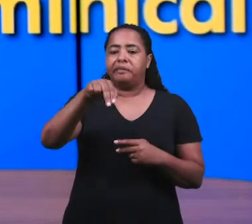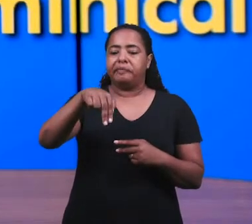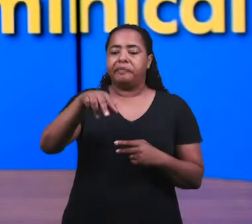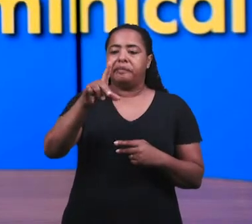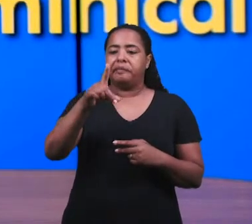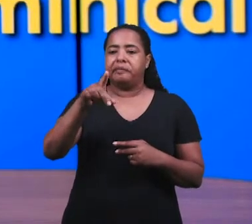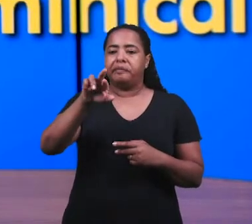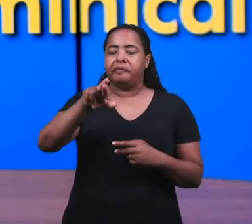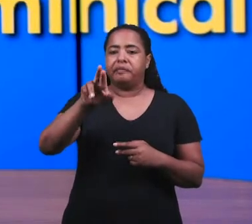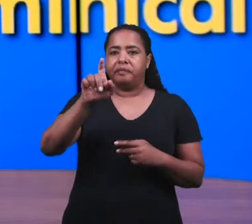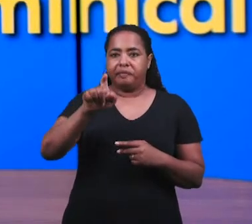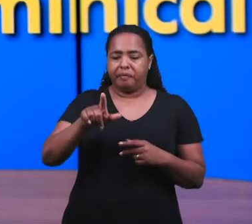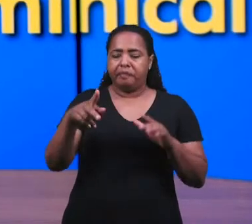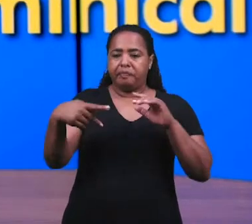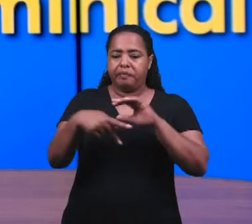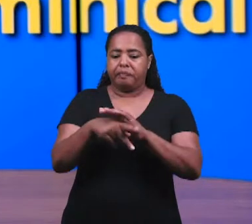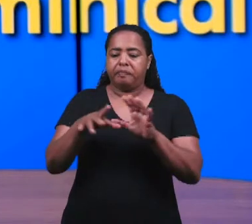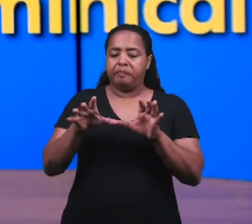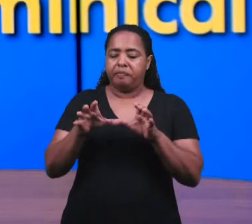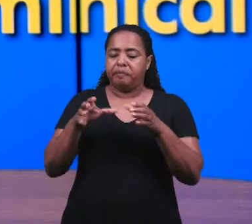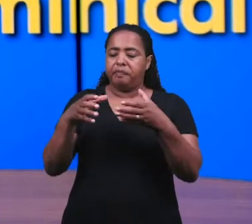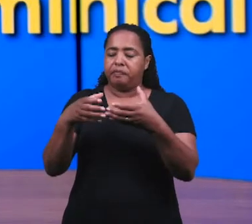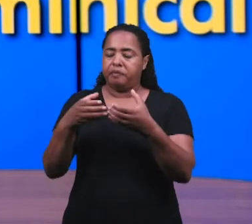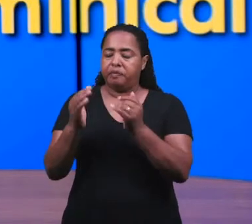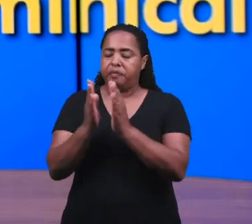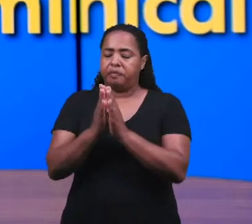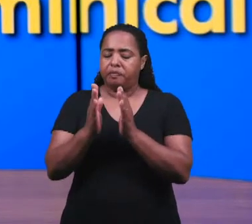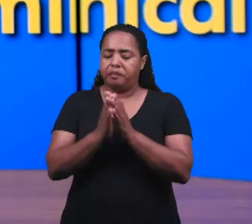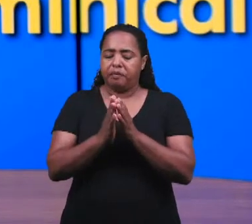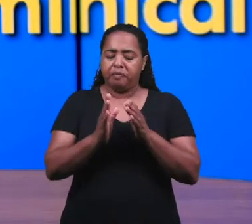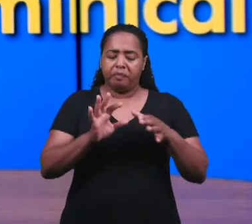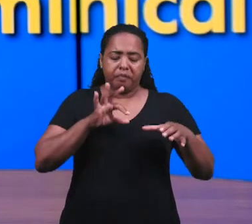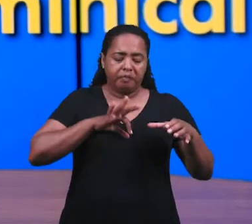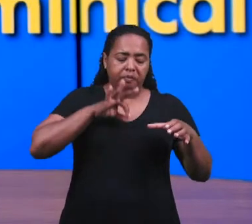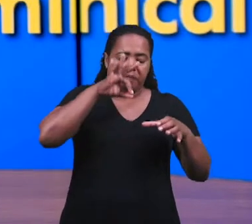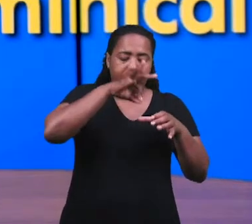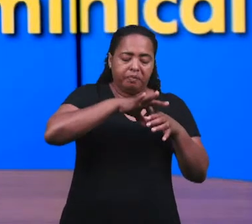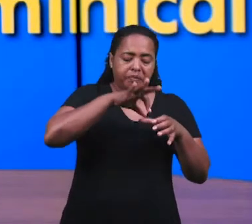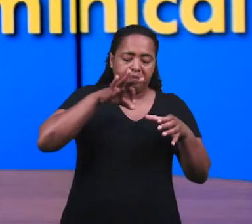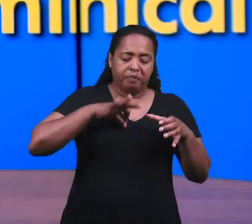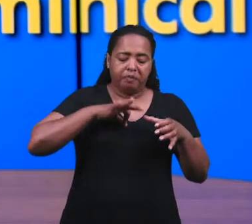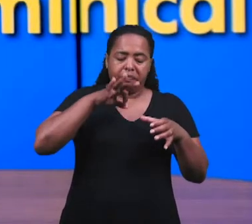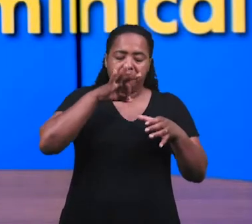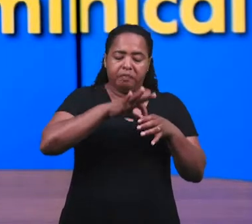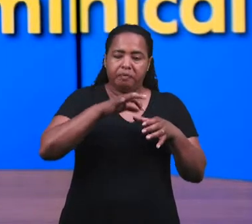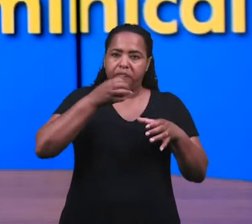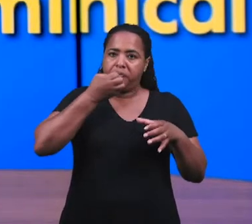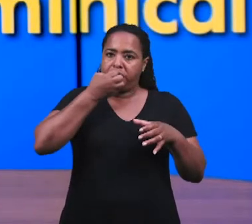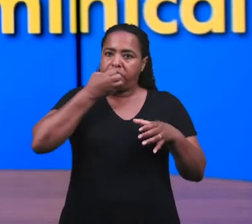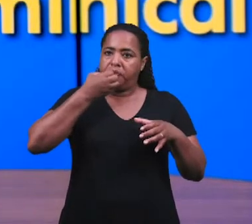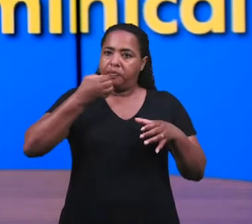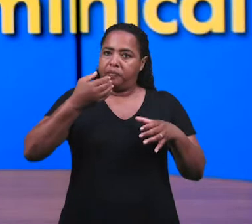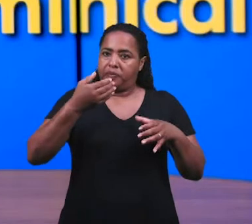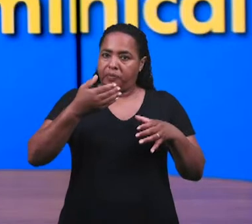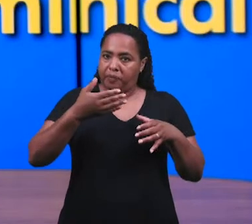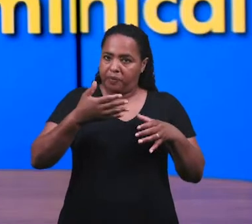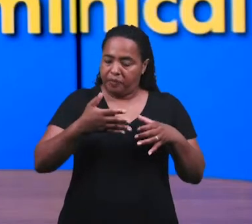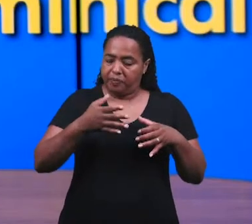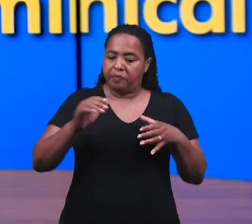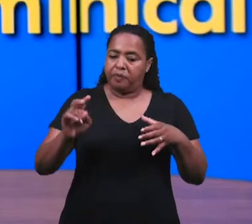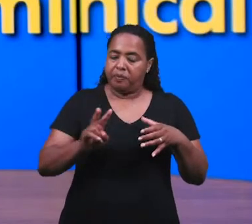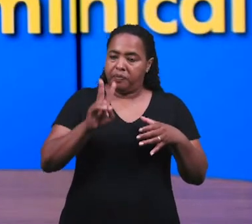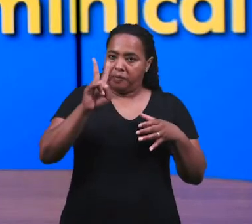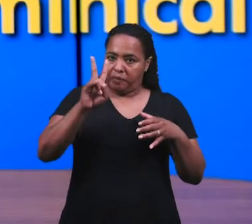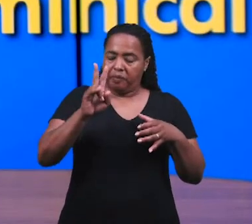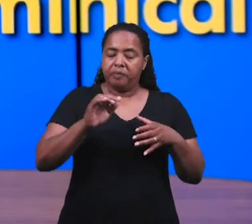também do grupo de oração Sementes Preciosas, é um participante ali do grupo.